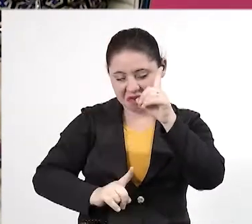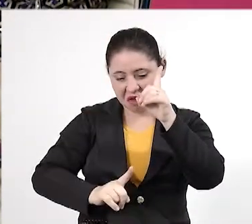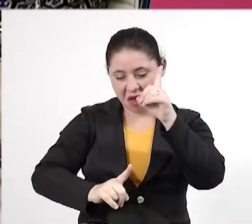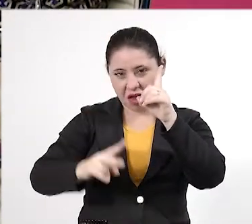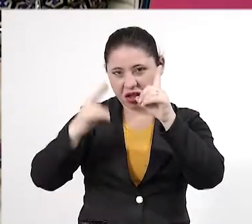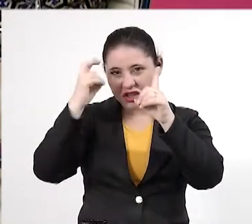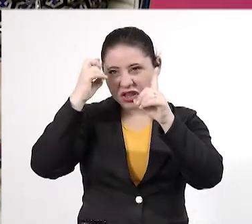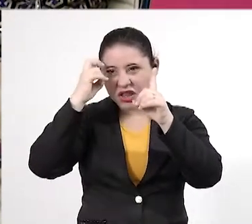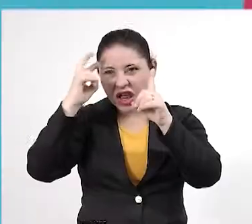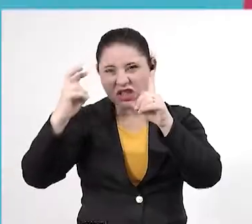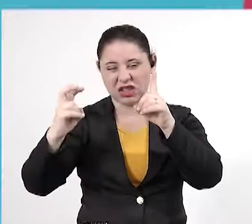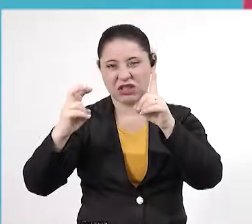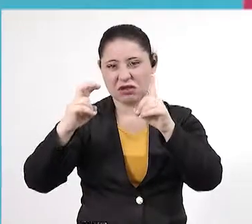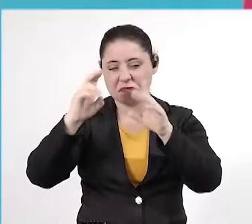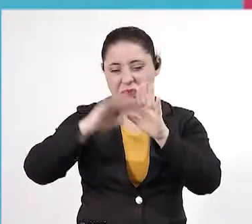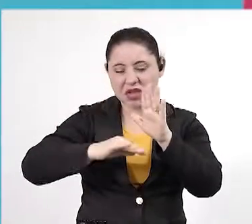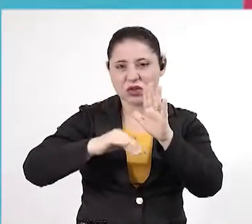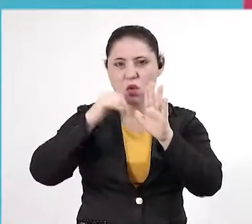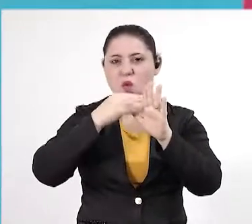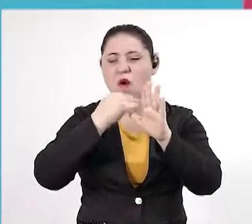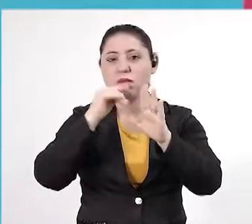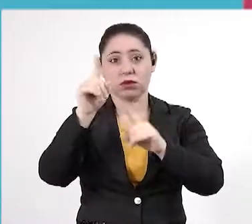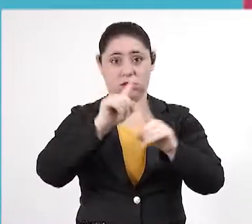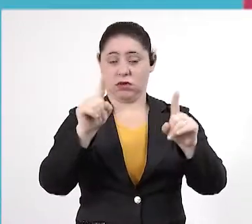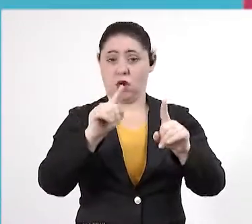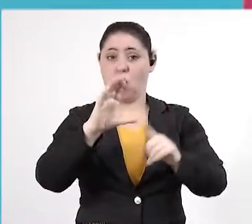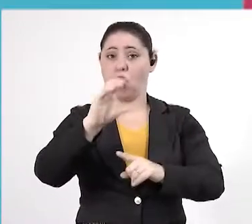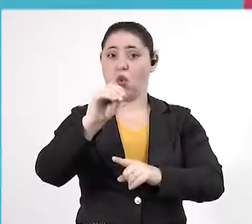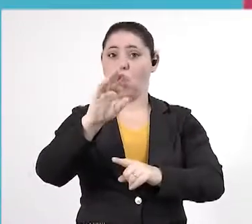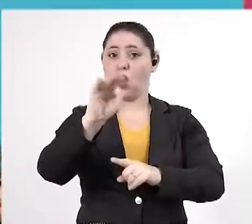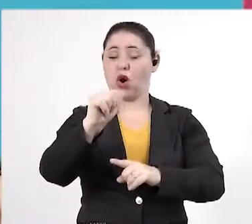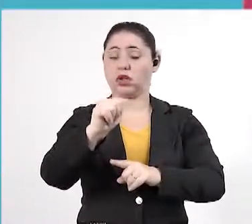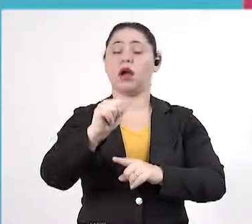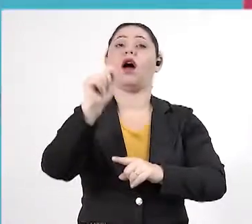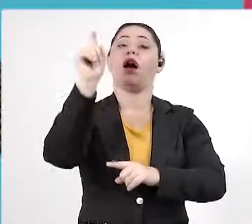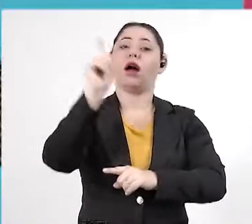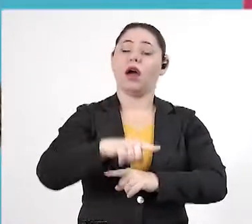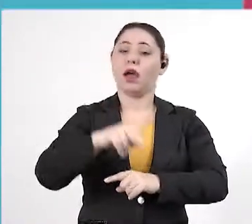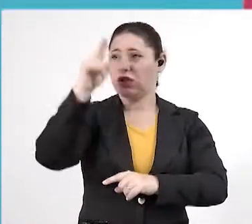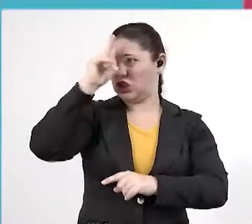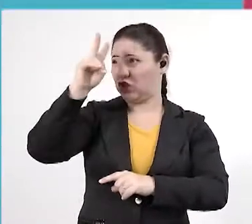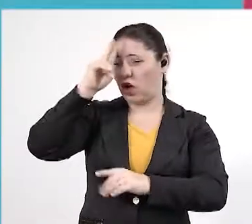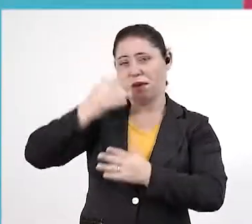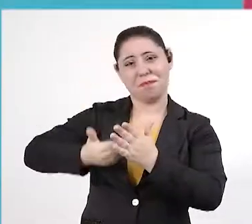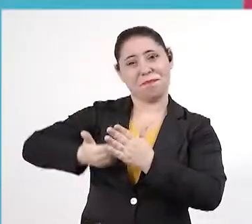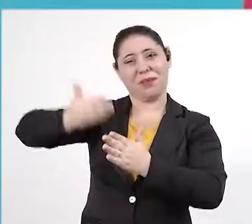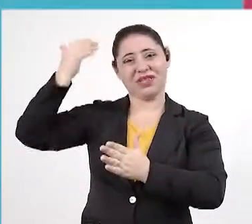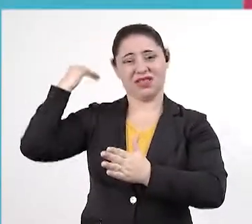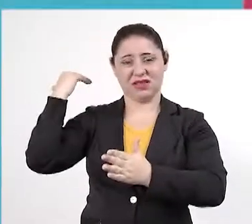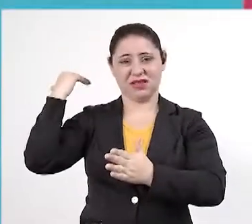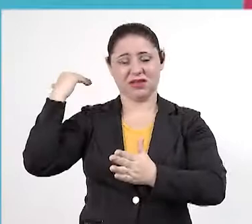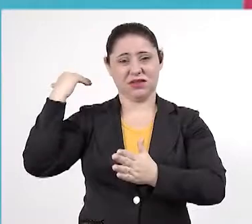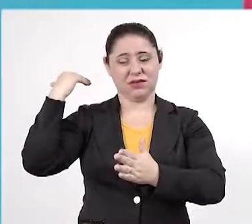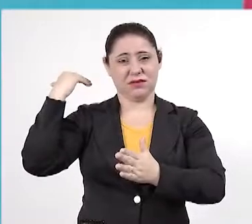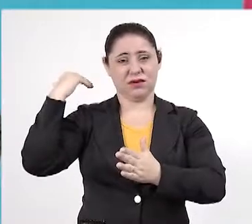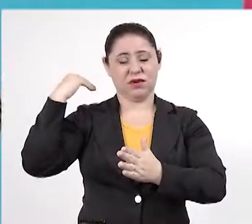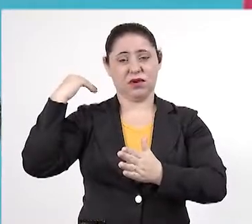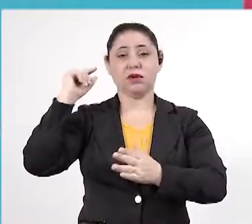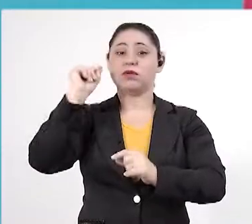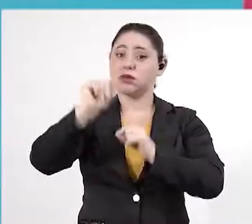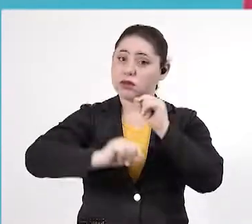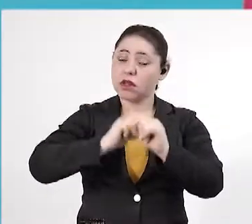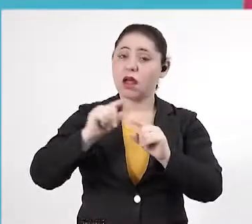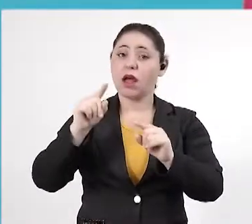que os homens, não é por isso que nós temos as cotas. A questão das cotas é para justificar este histórico em que nós temos, não